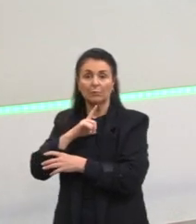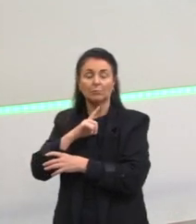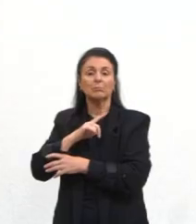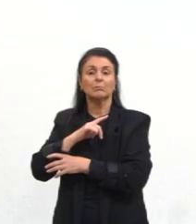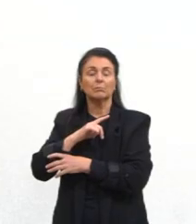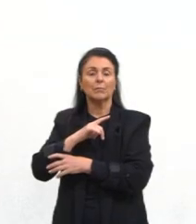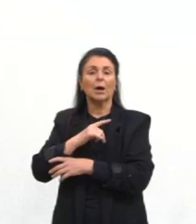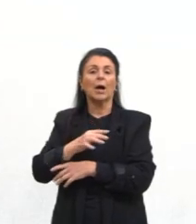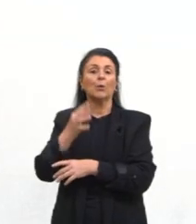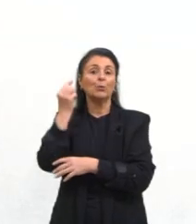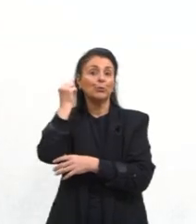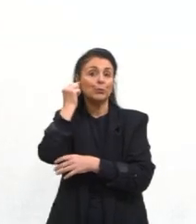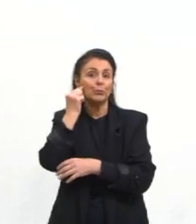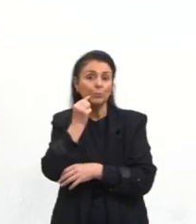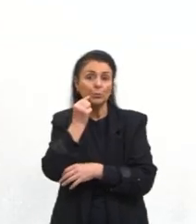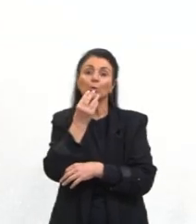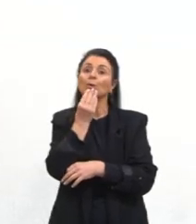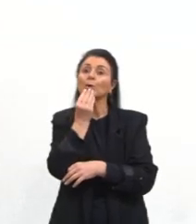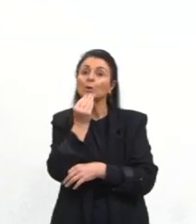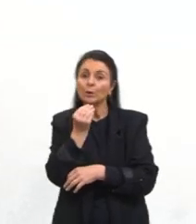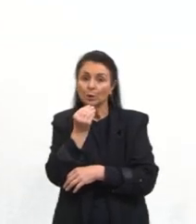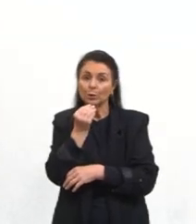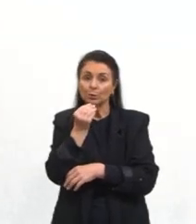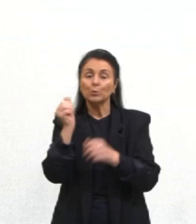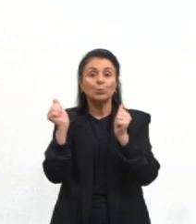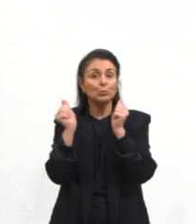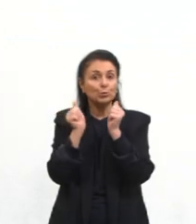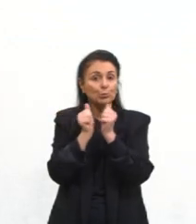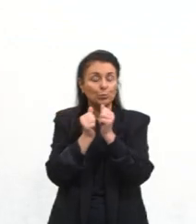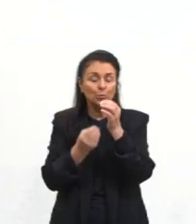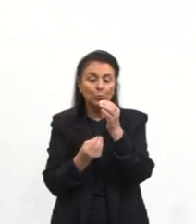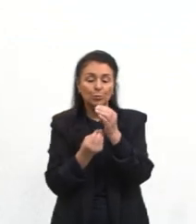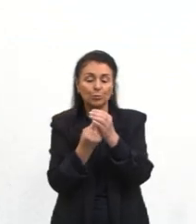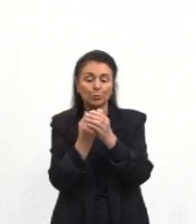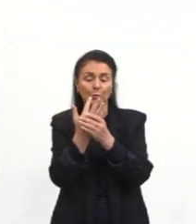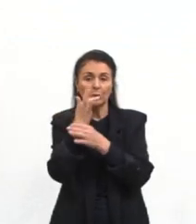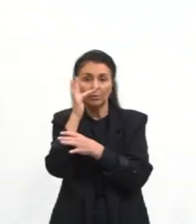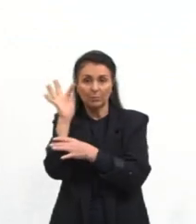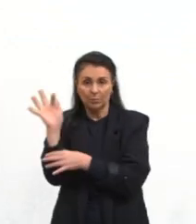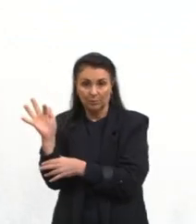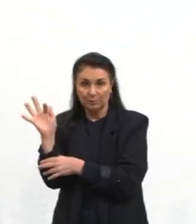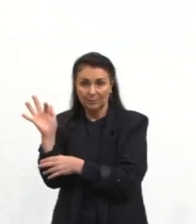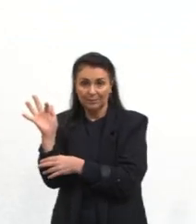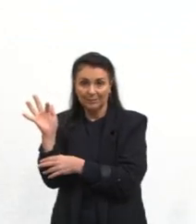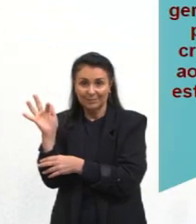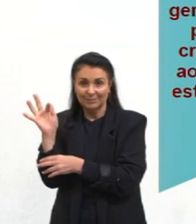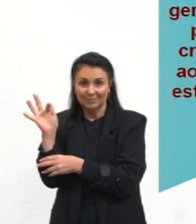feminina quanto masculina na mesma flor é eles tiveram sucesso evolutivo assim